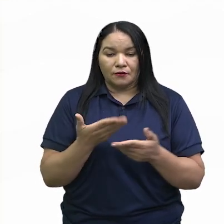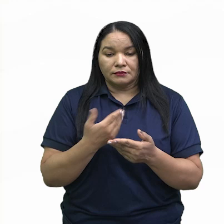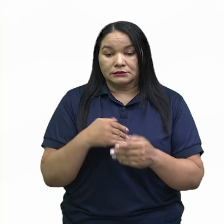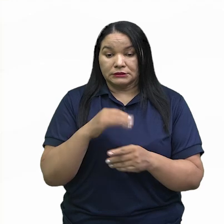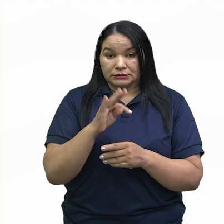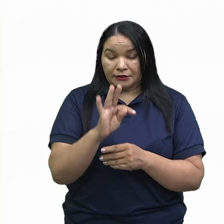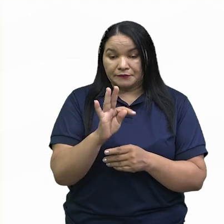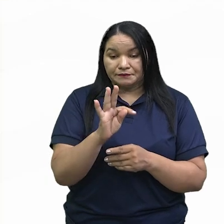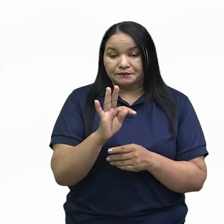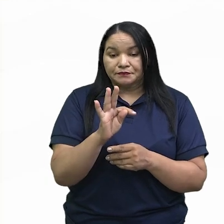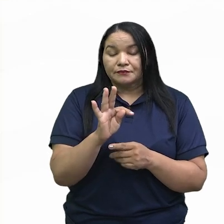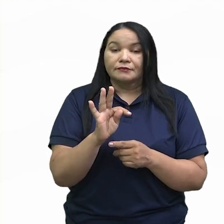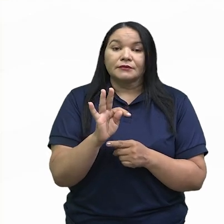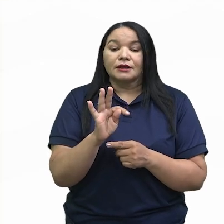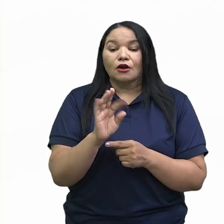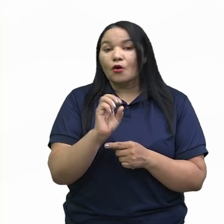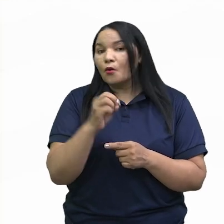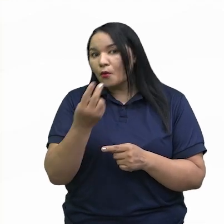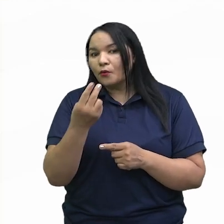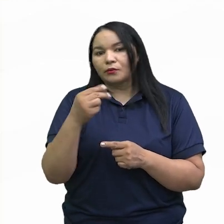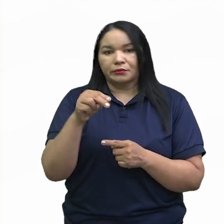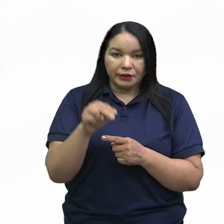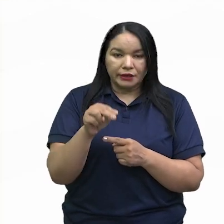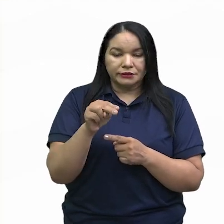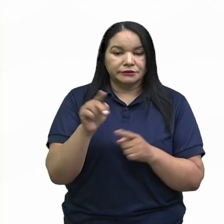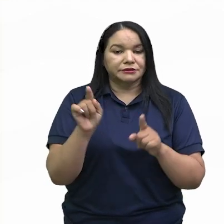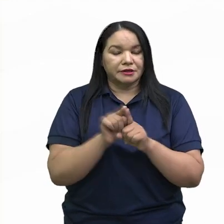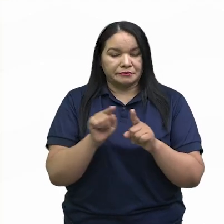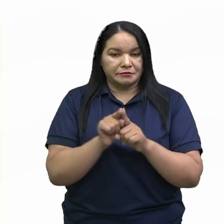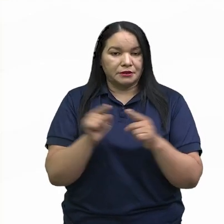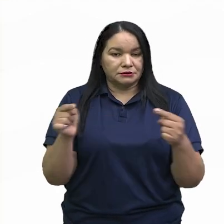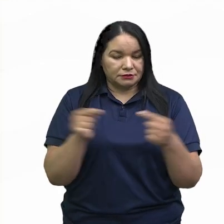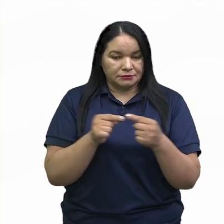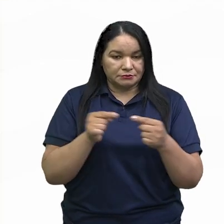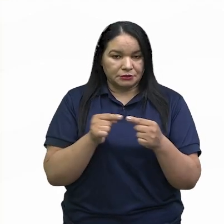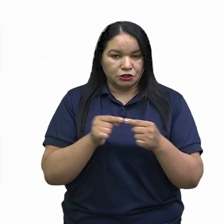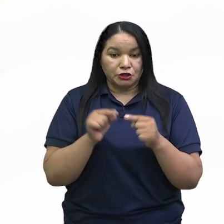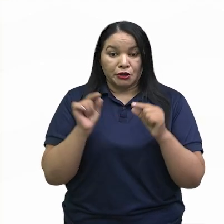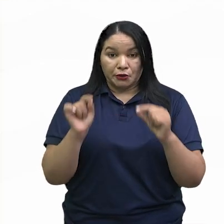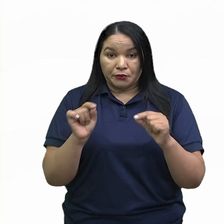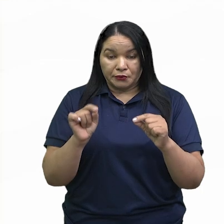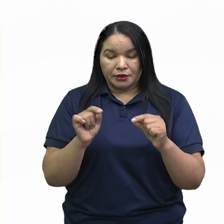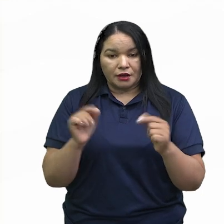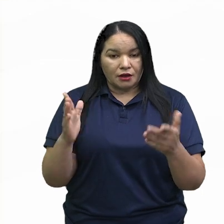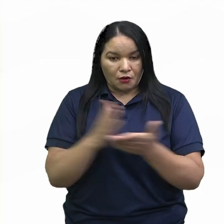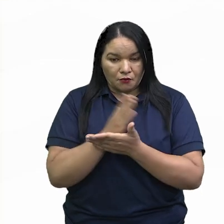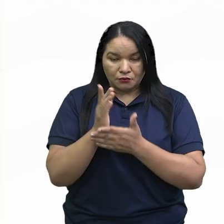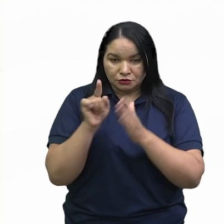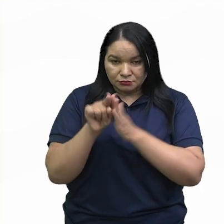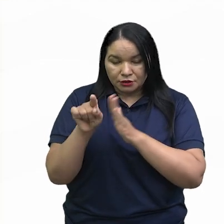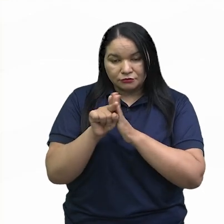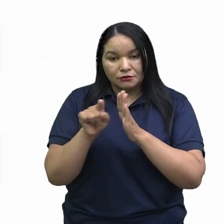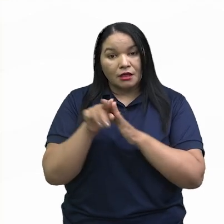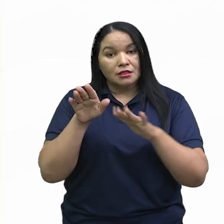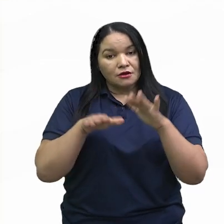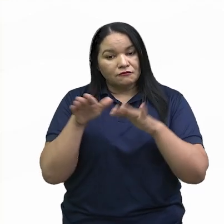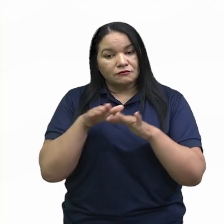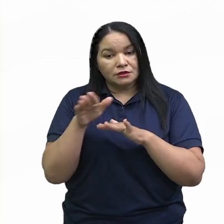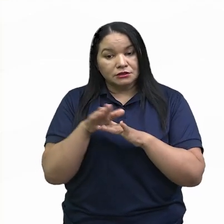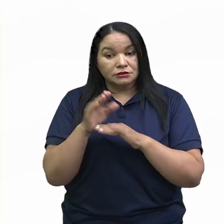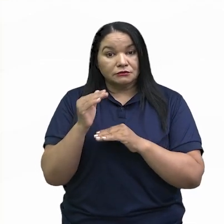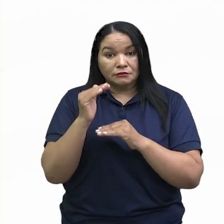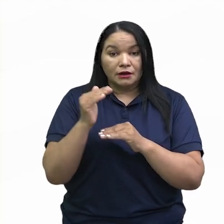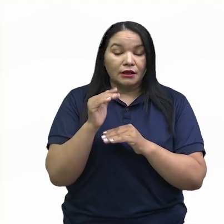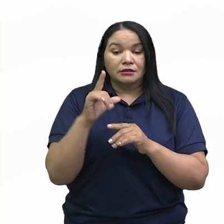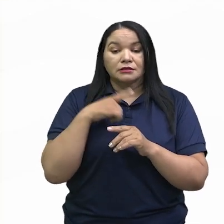aqui o T, ou também a letra N, tá? É a mesma coisa. Você vai ter situações aí onde você pode ver